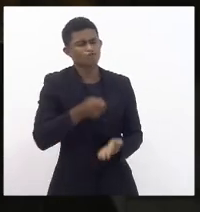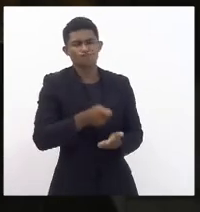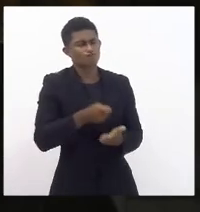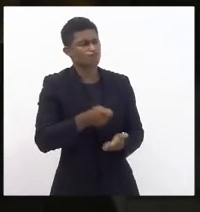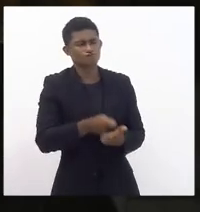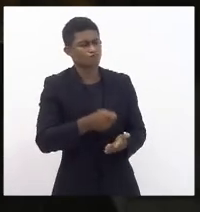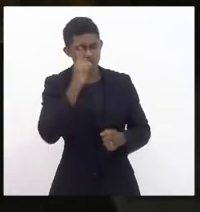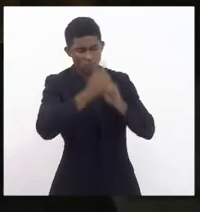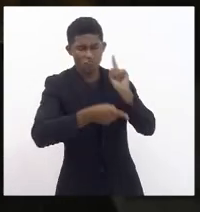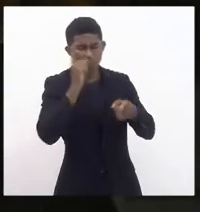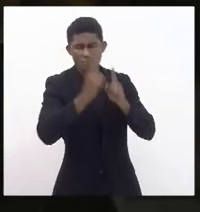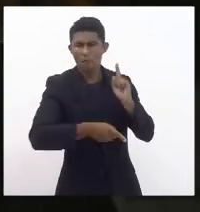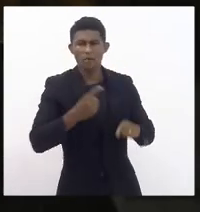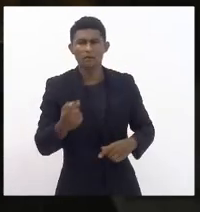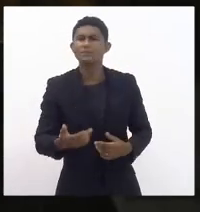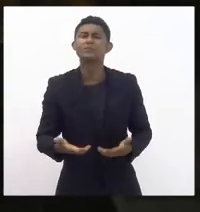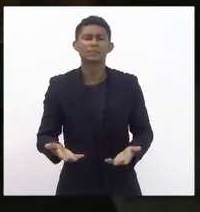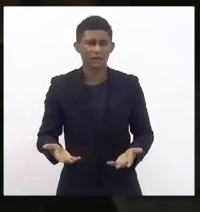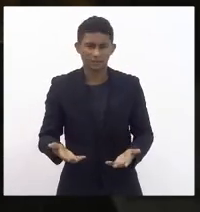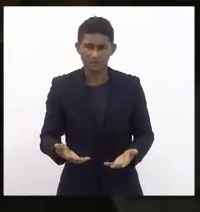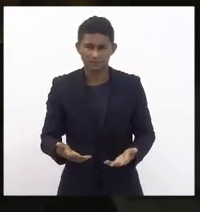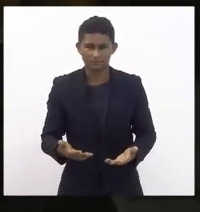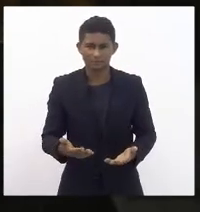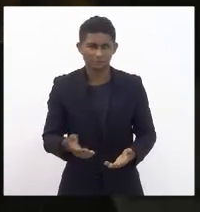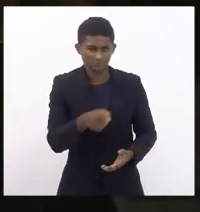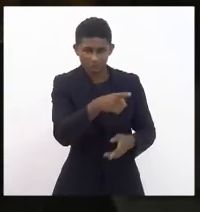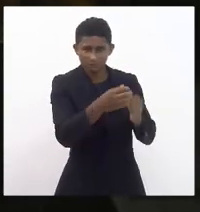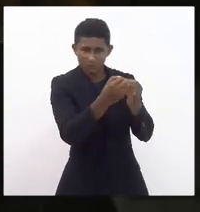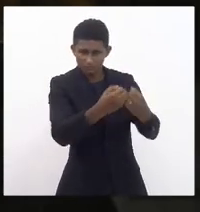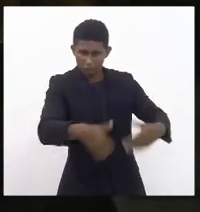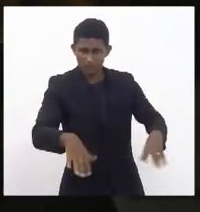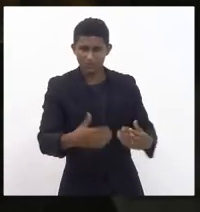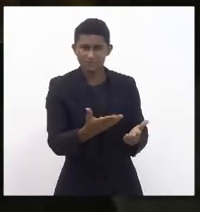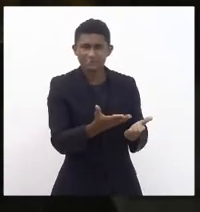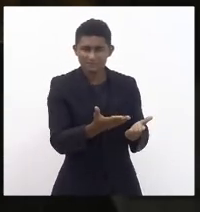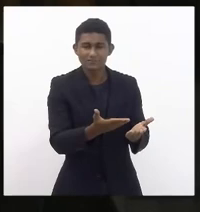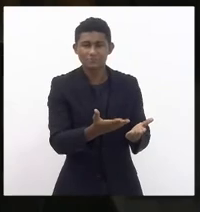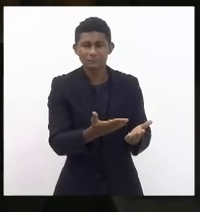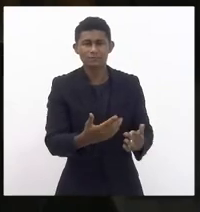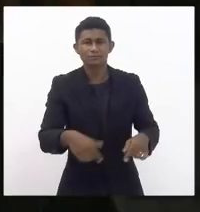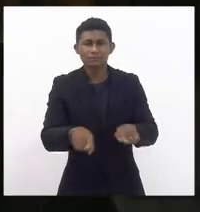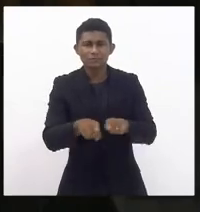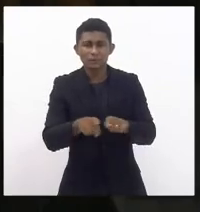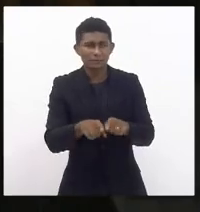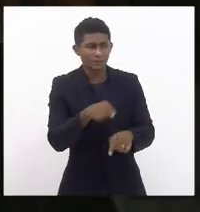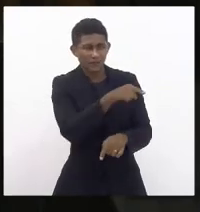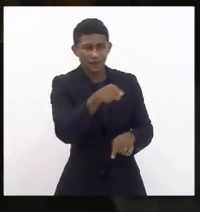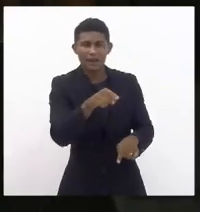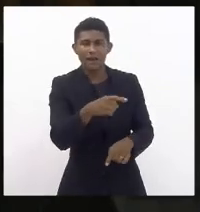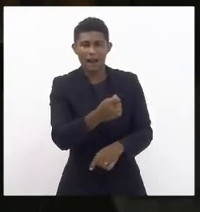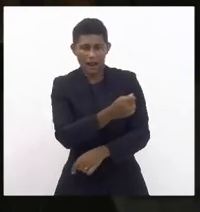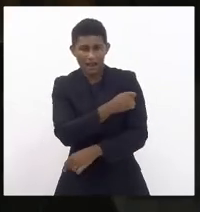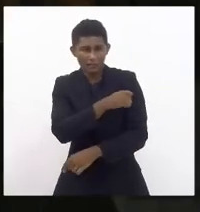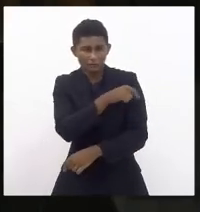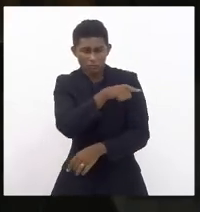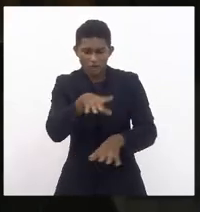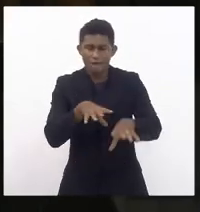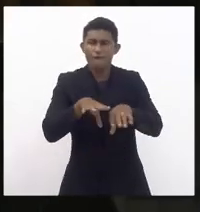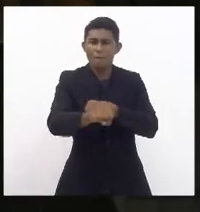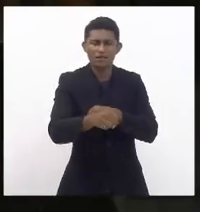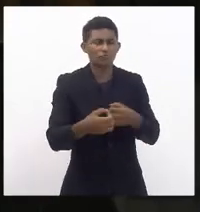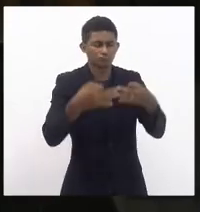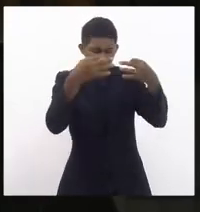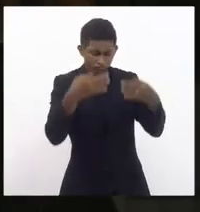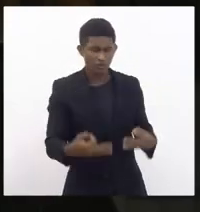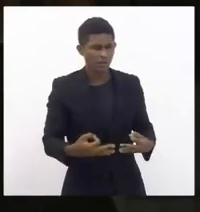forma em que disfarçam a perspectiva de uma formação geral digna